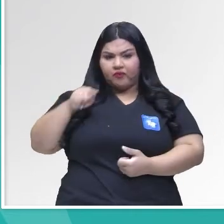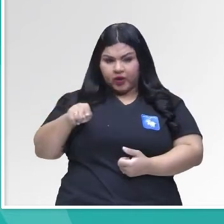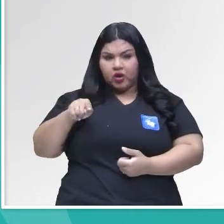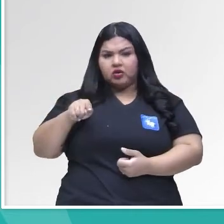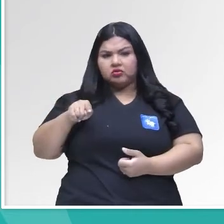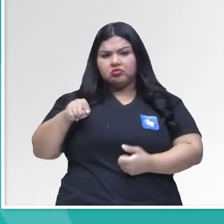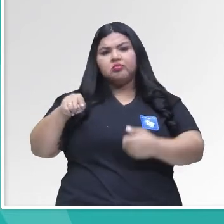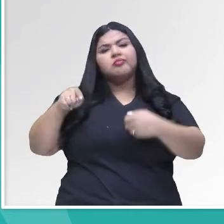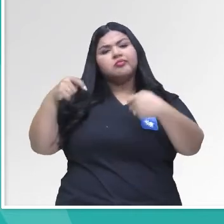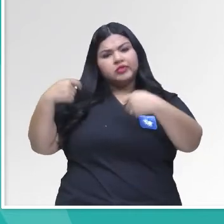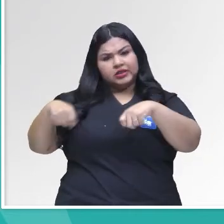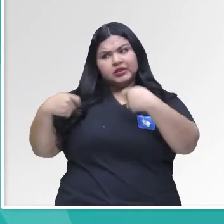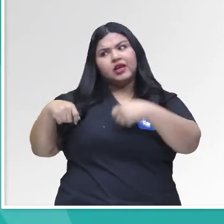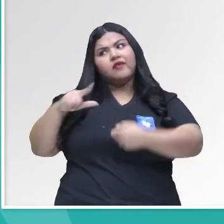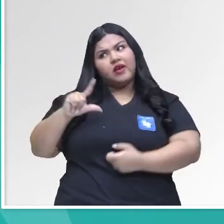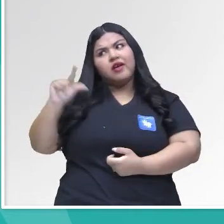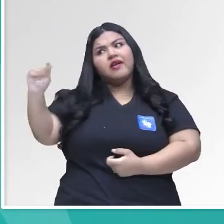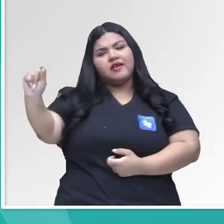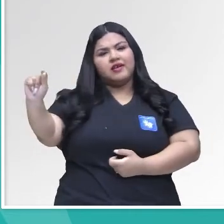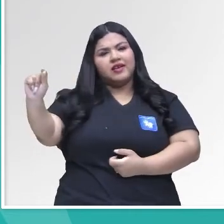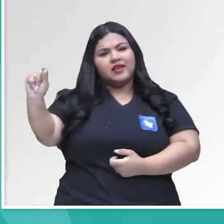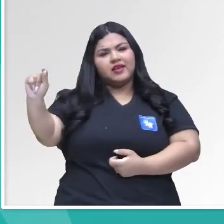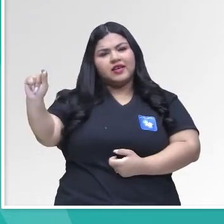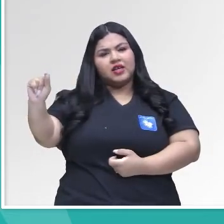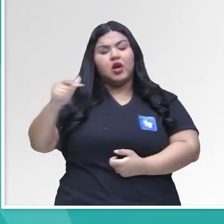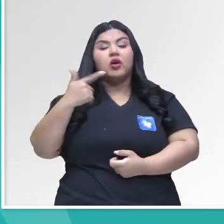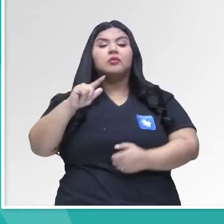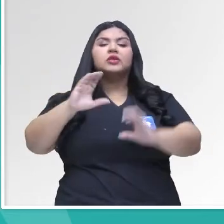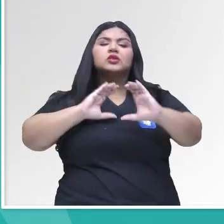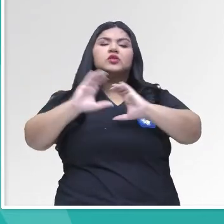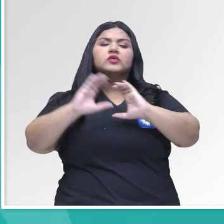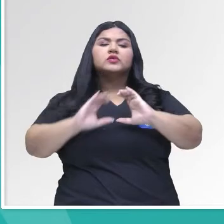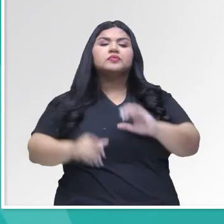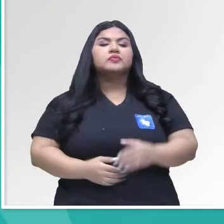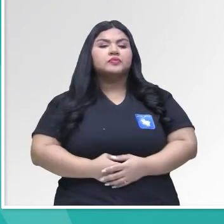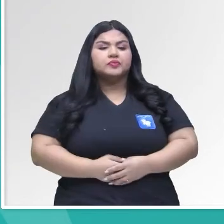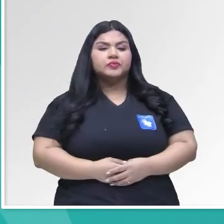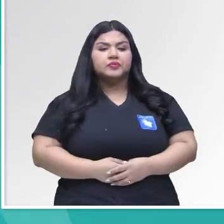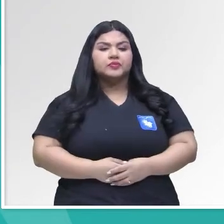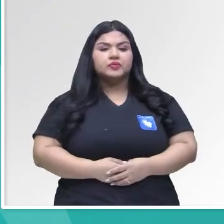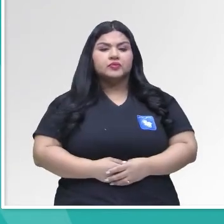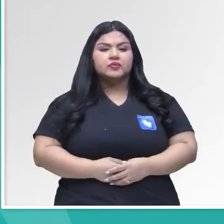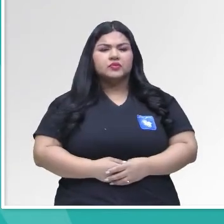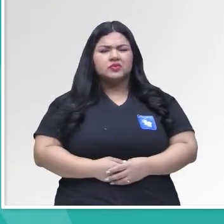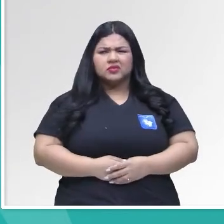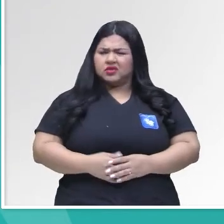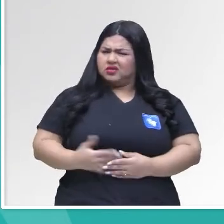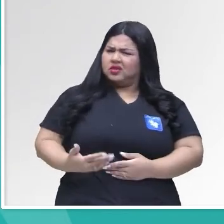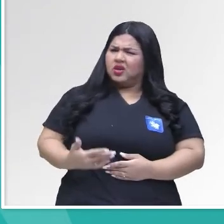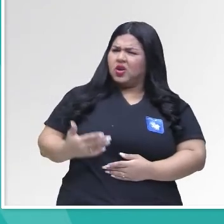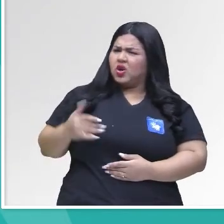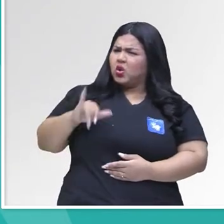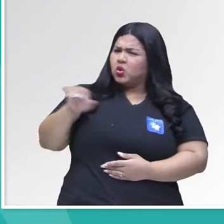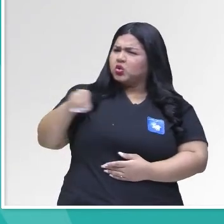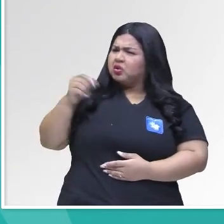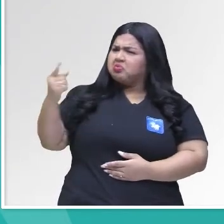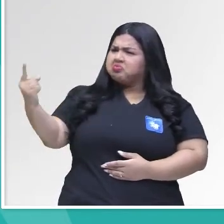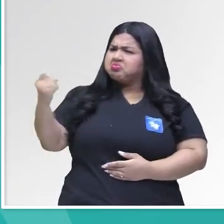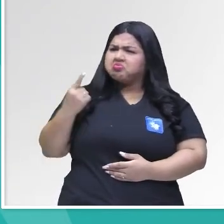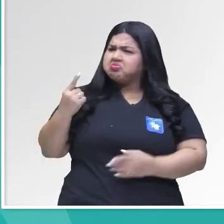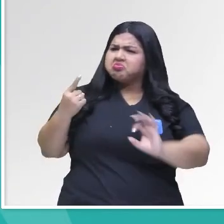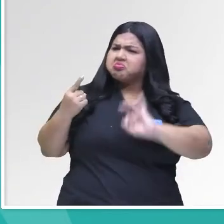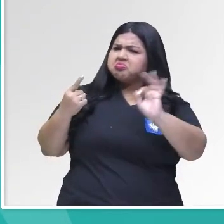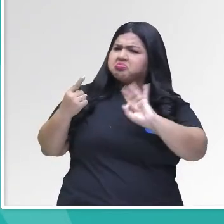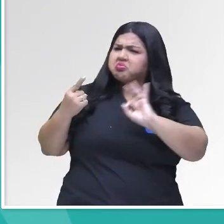Deveria ir. Alguém conversando com outra pessoa e diz: gente, o João não apareceu ontem na casa